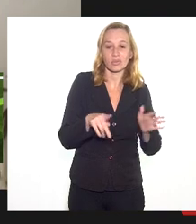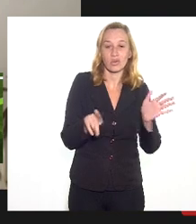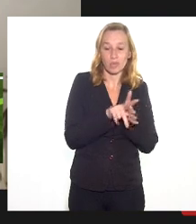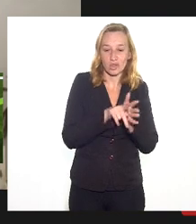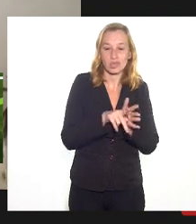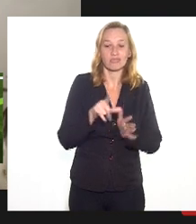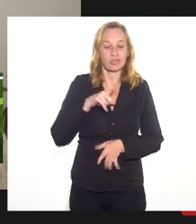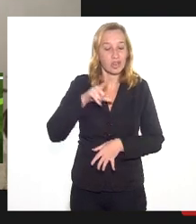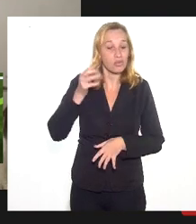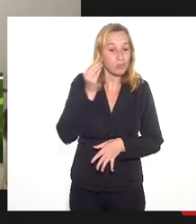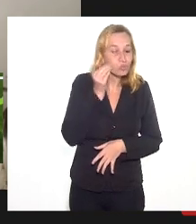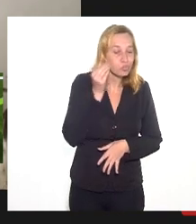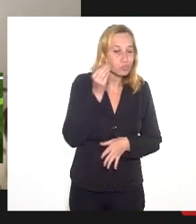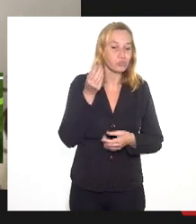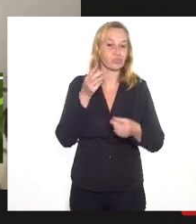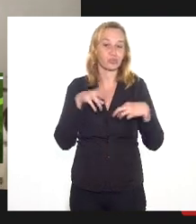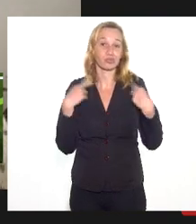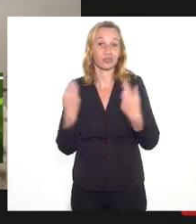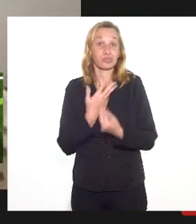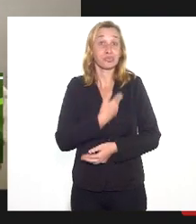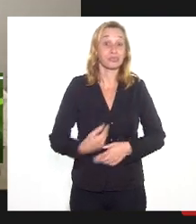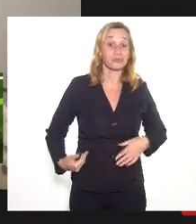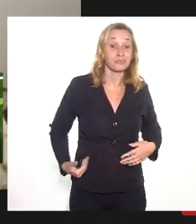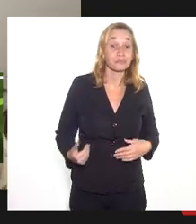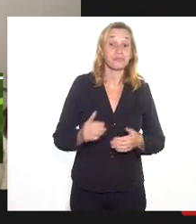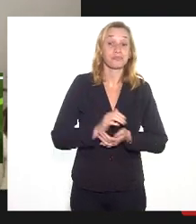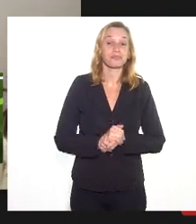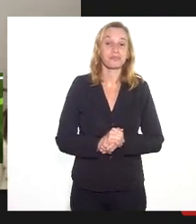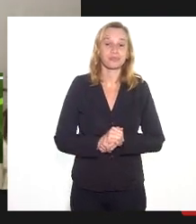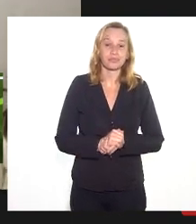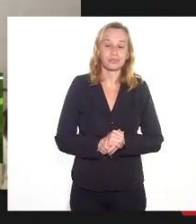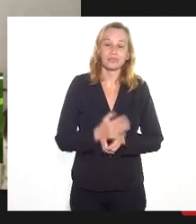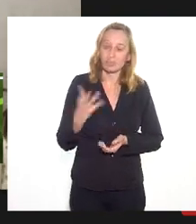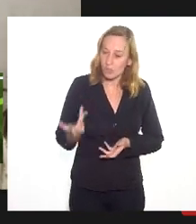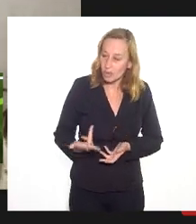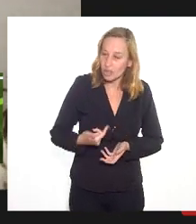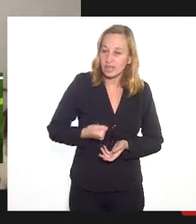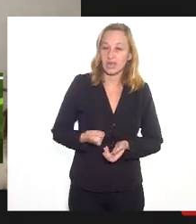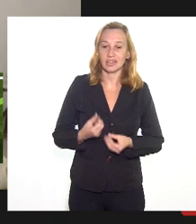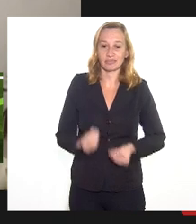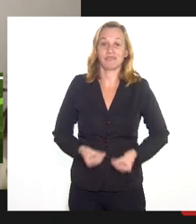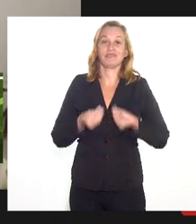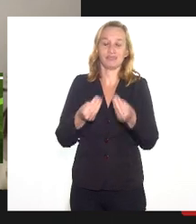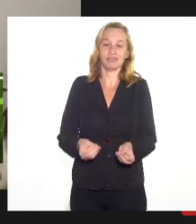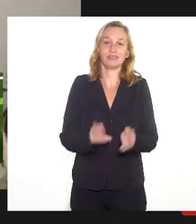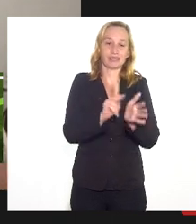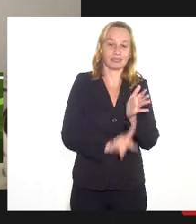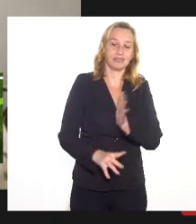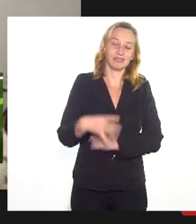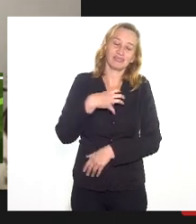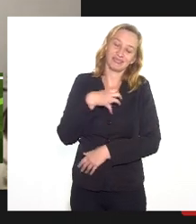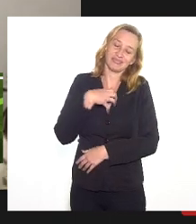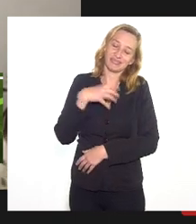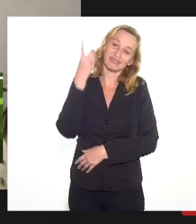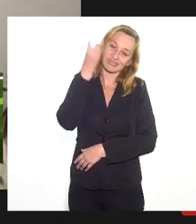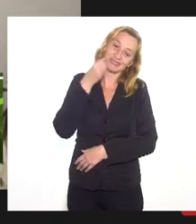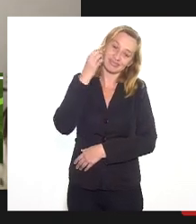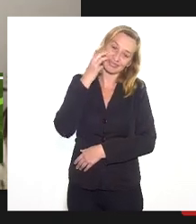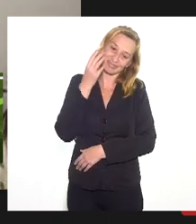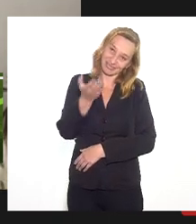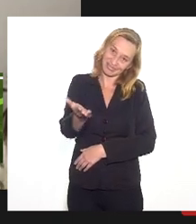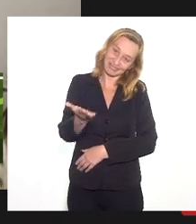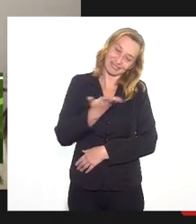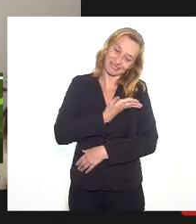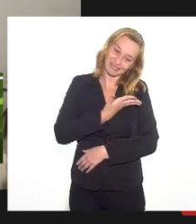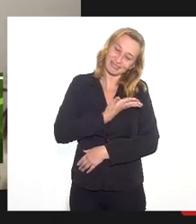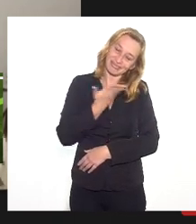essa oportunidade de fazer a audiência pública para qualificar o projeto. Então, nesse sentido, o deputado Valdec Carneiro é um